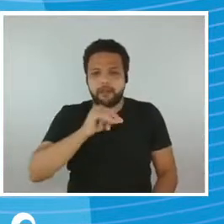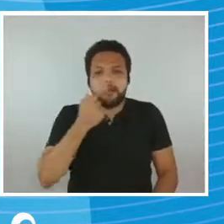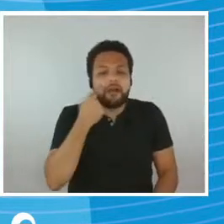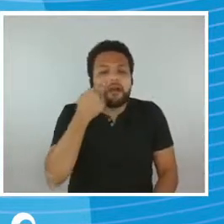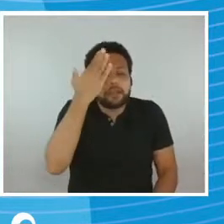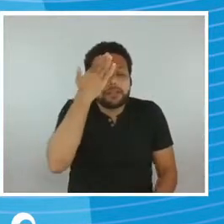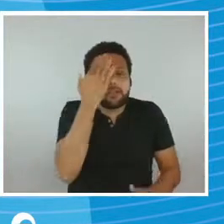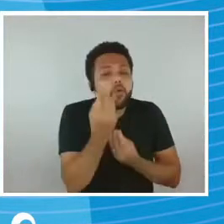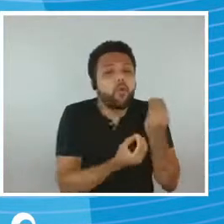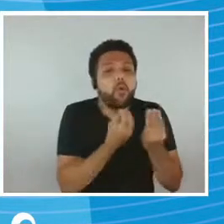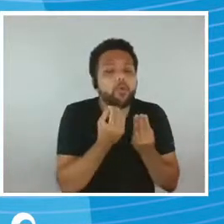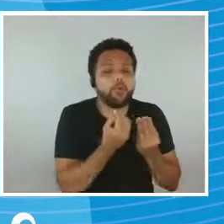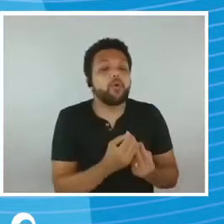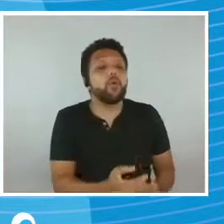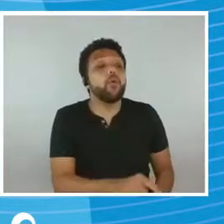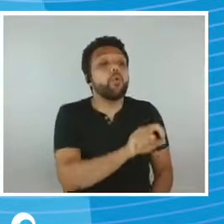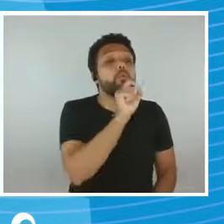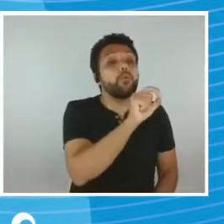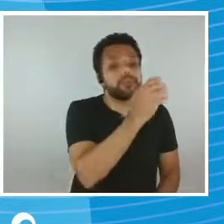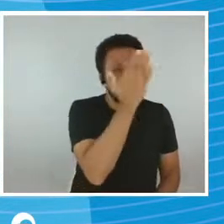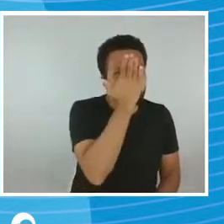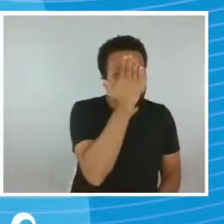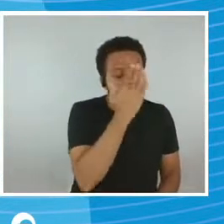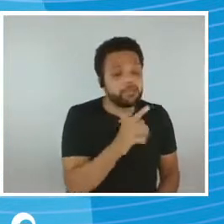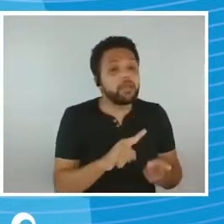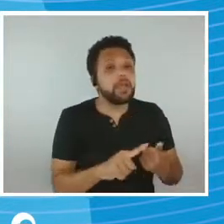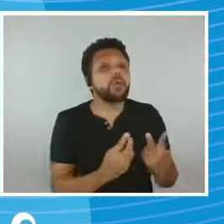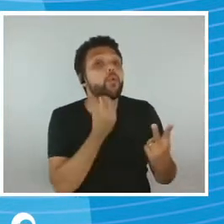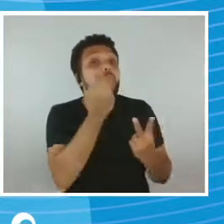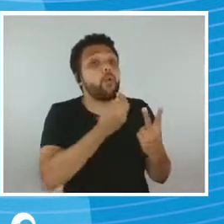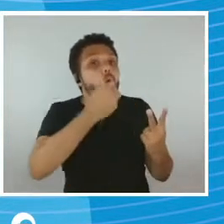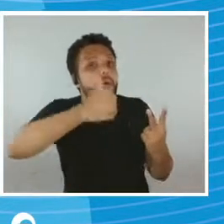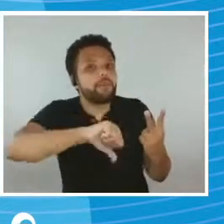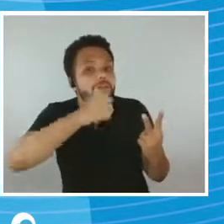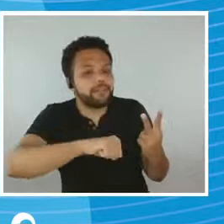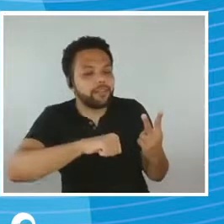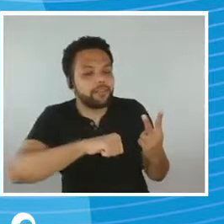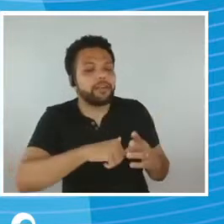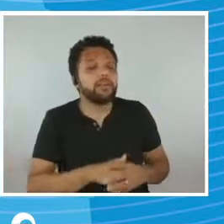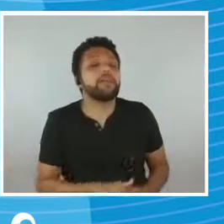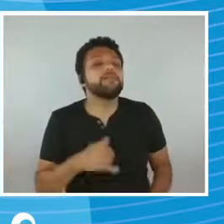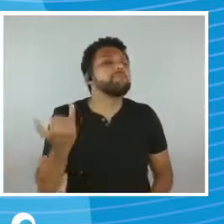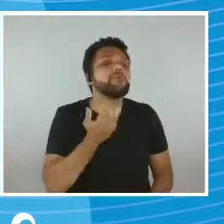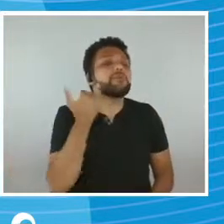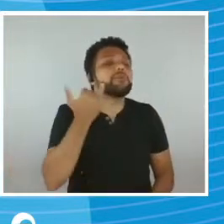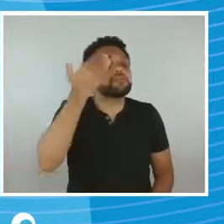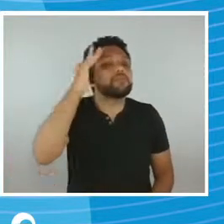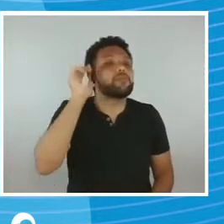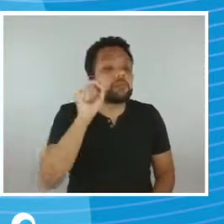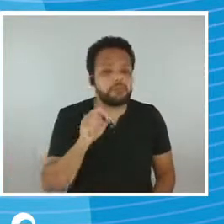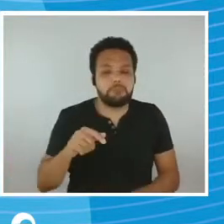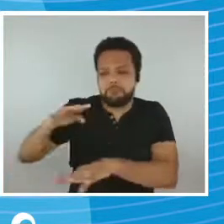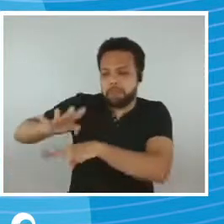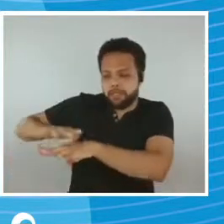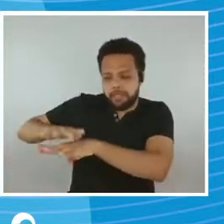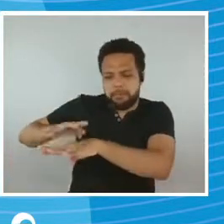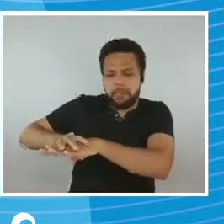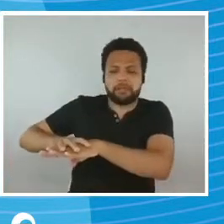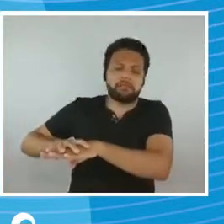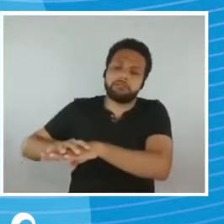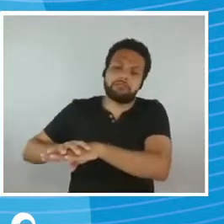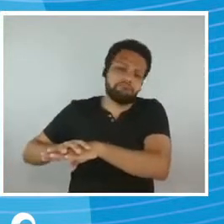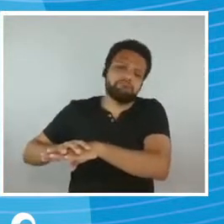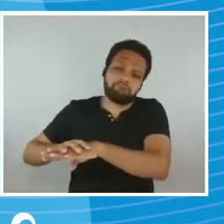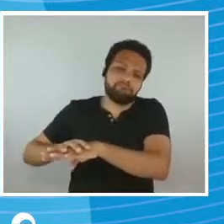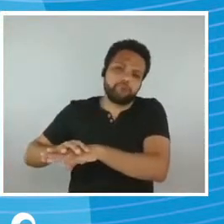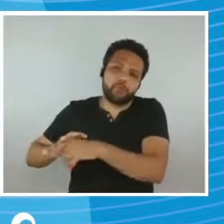saber o que saber, como avaliar isso, então é importante entender que a matemática tem, assim como qualquer área, eu falo dessa área especificamente, mas